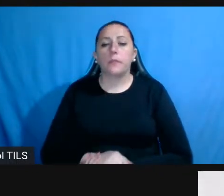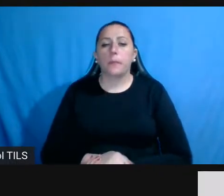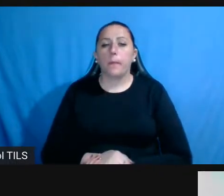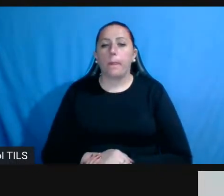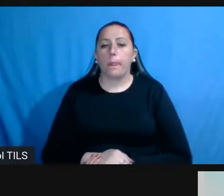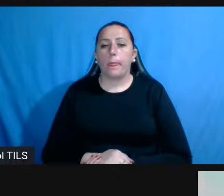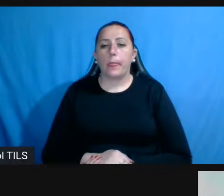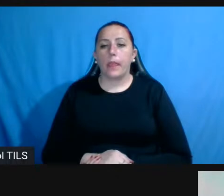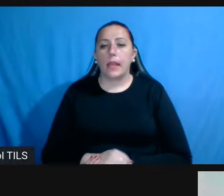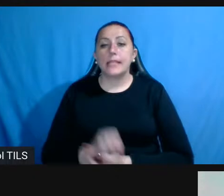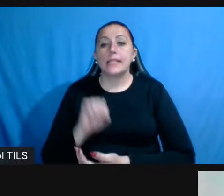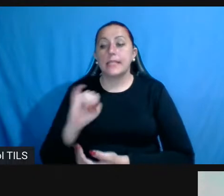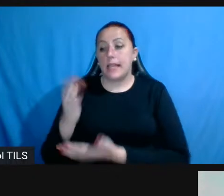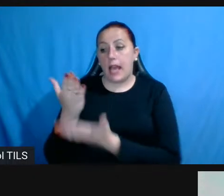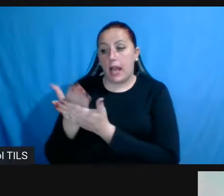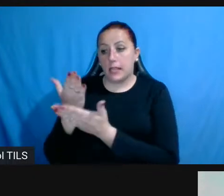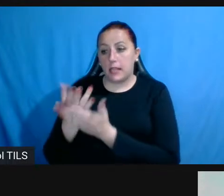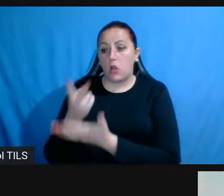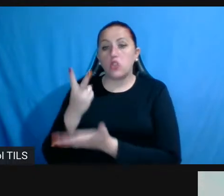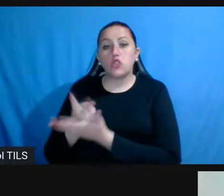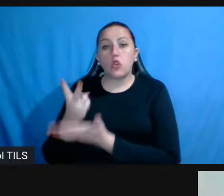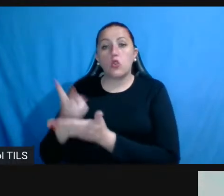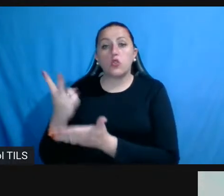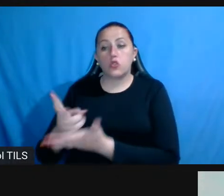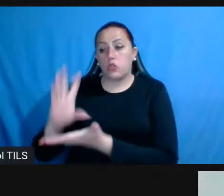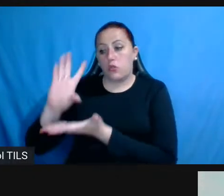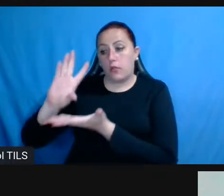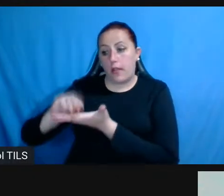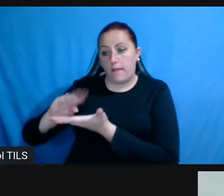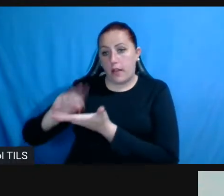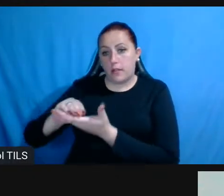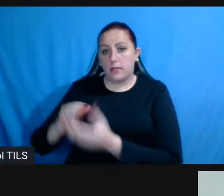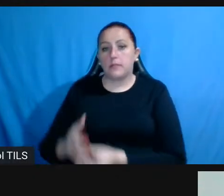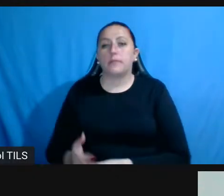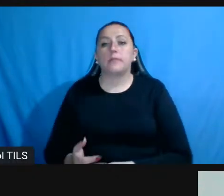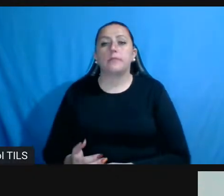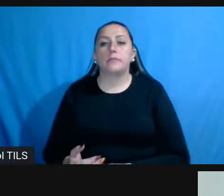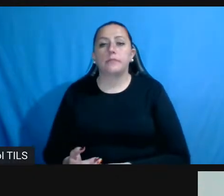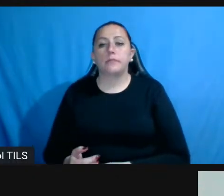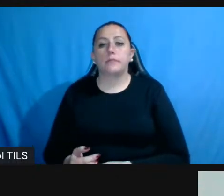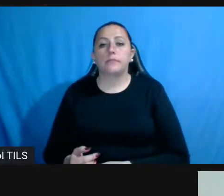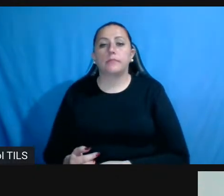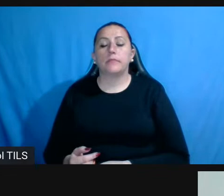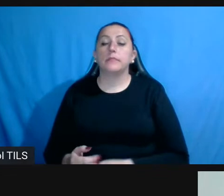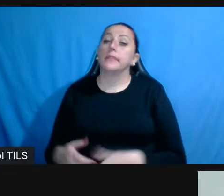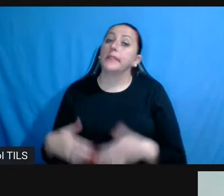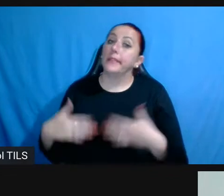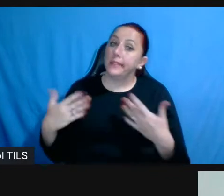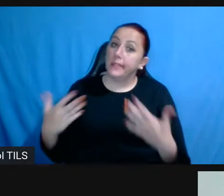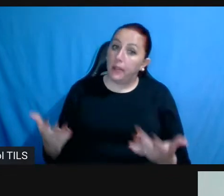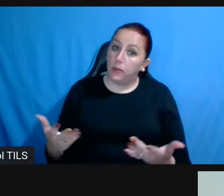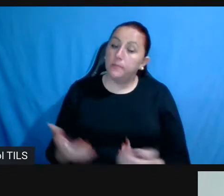Se as aulas do contínuo ficarão gravadas. Ah, tá. Isso,